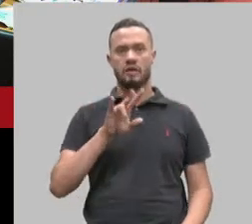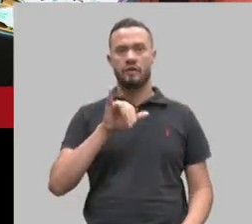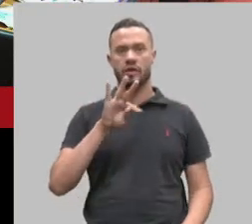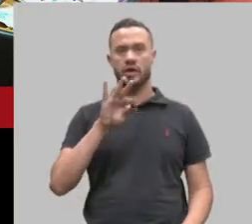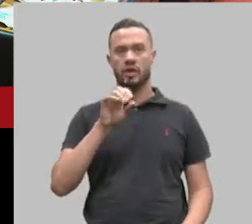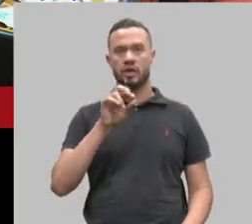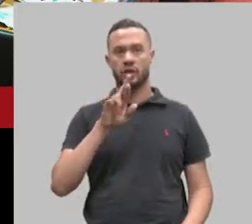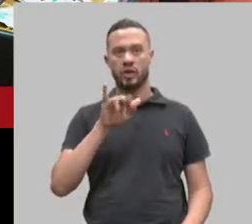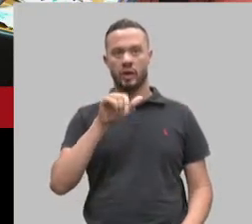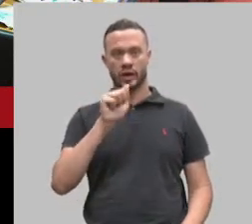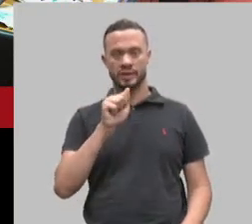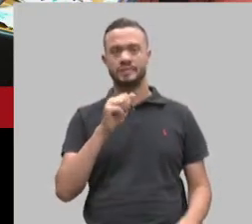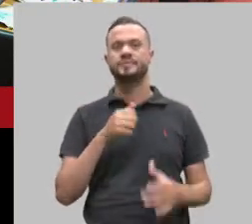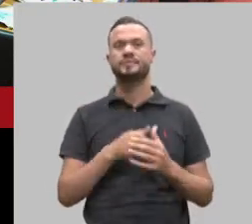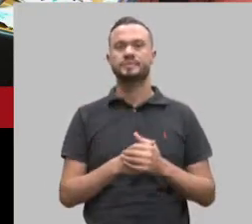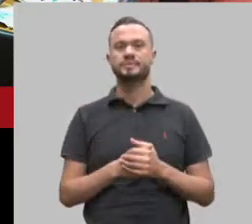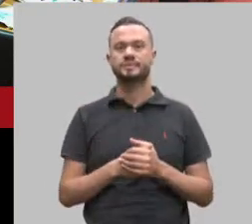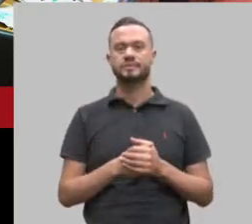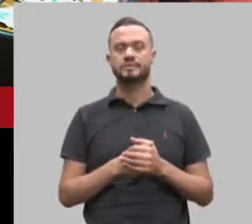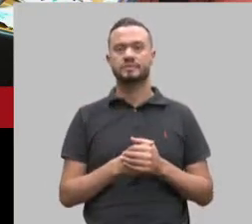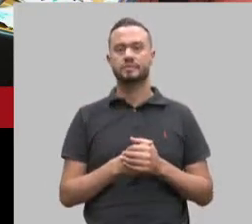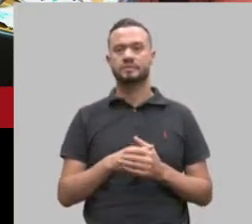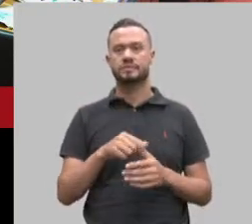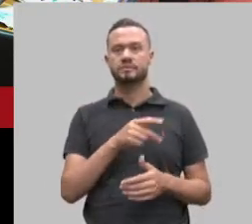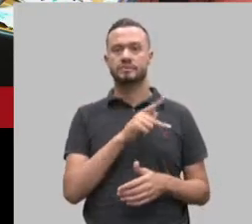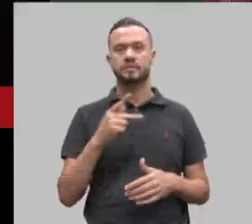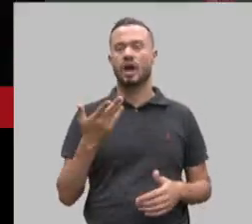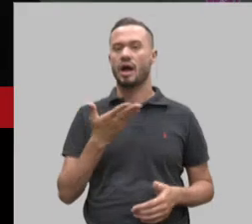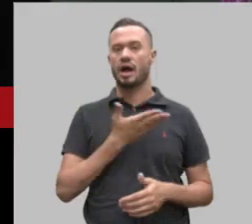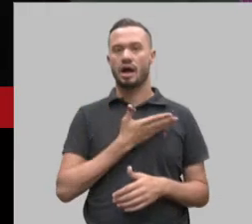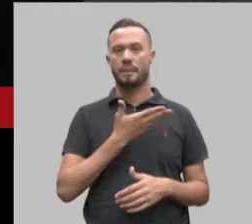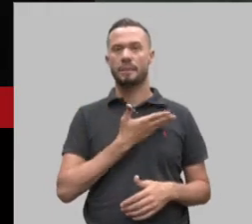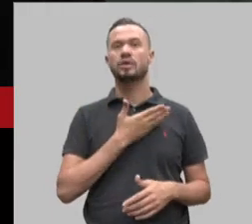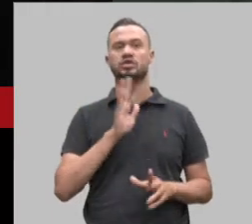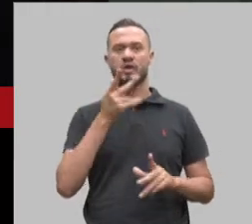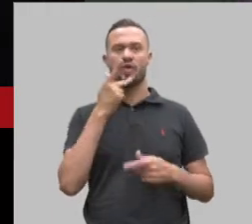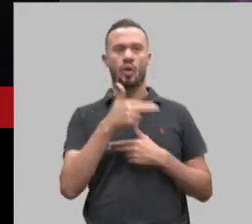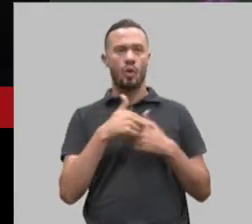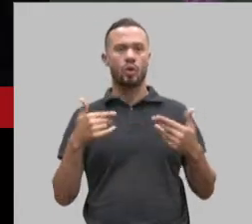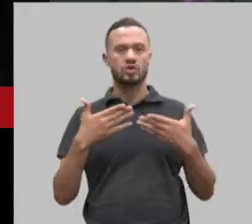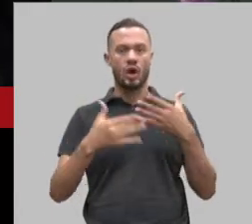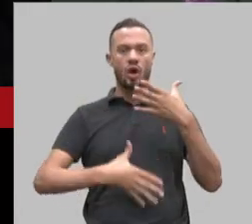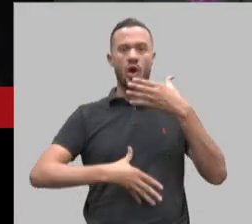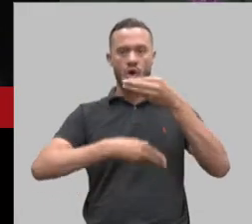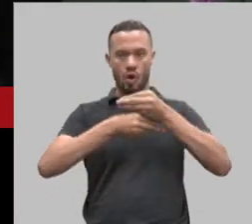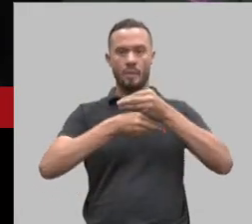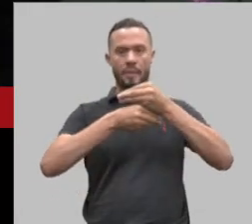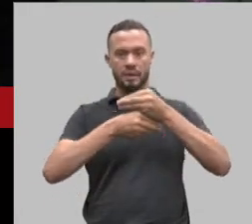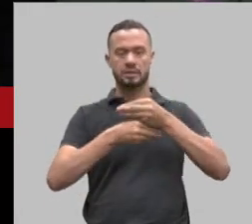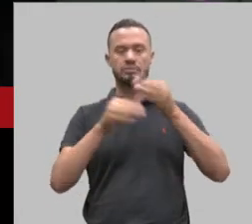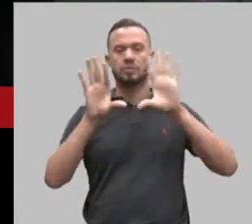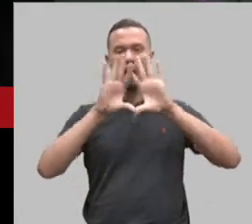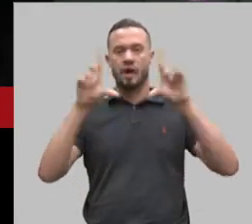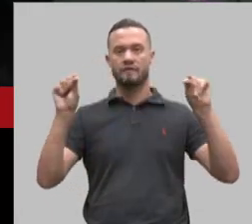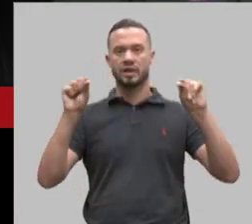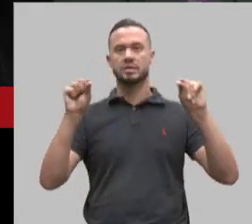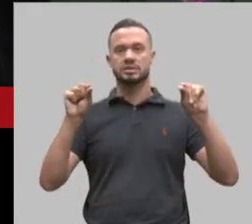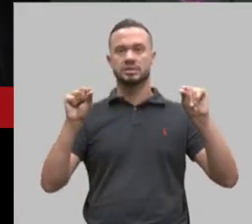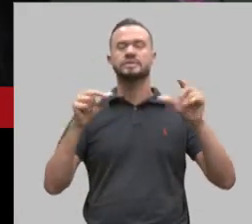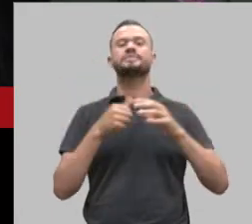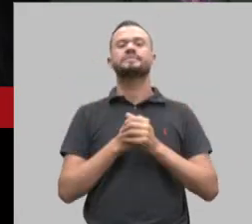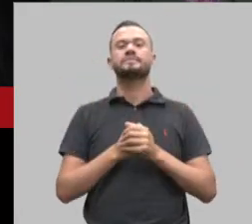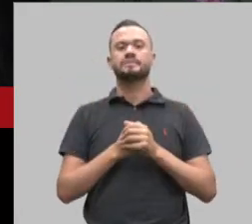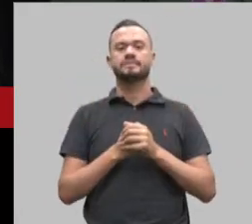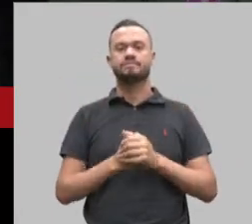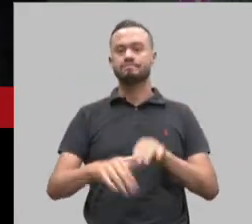e eu fui contemplada pelos meus colegas eu só gostaria de falar algum uma frase apenas específica que é a educação não